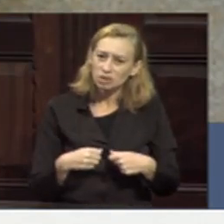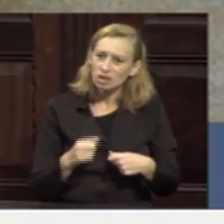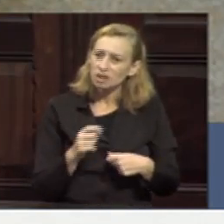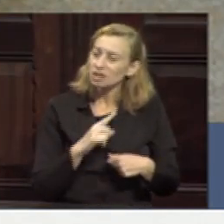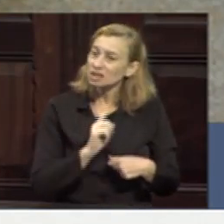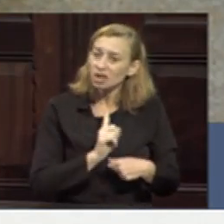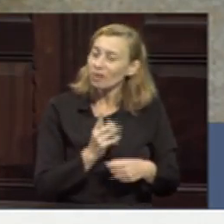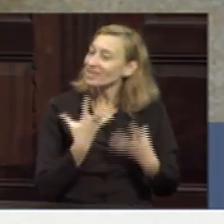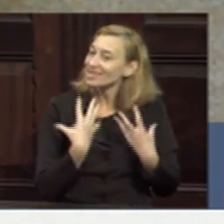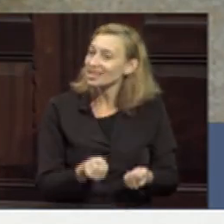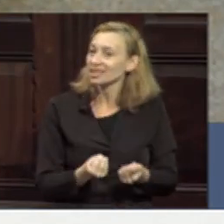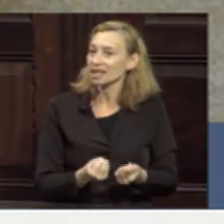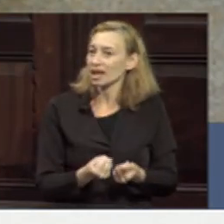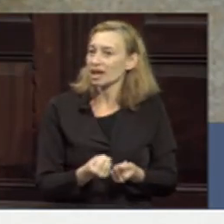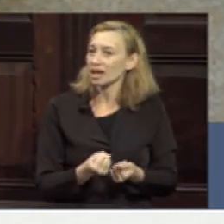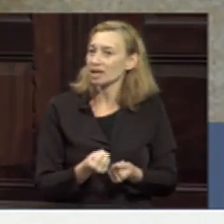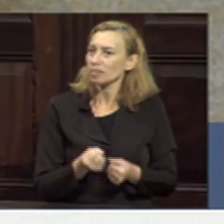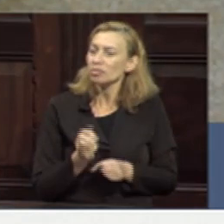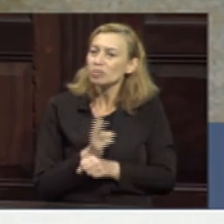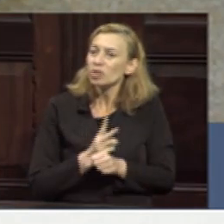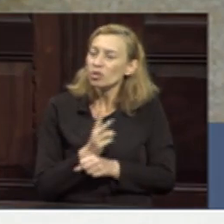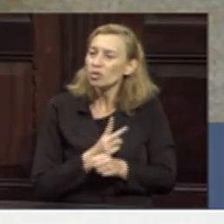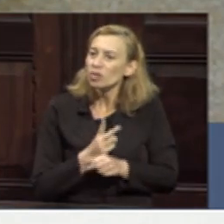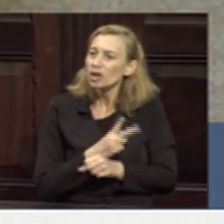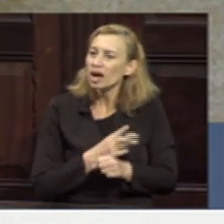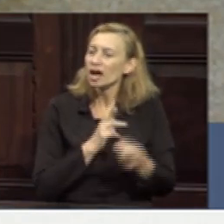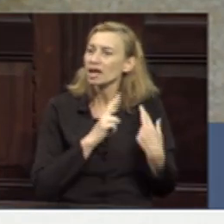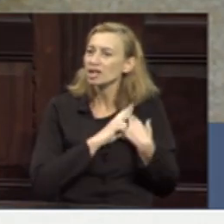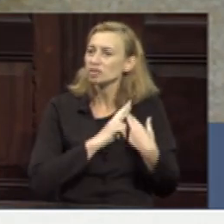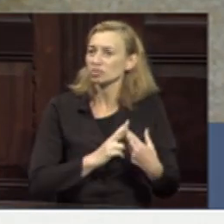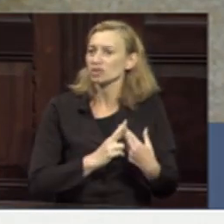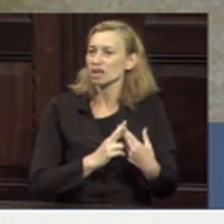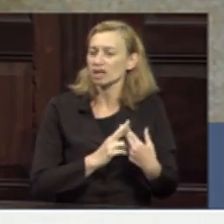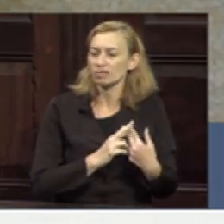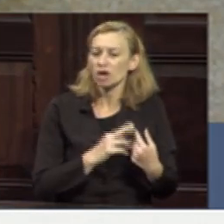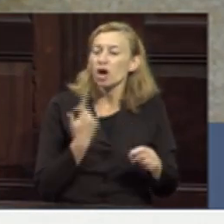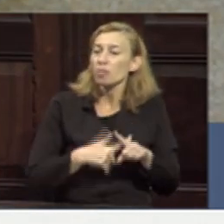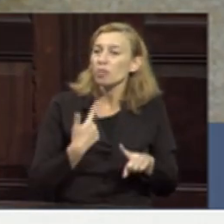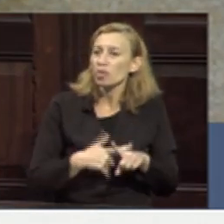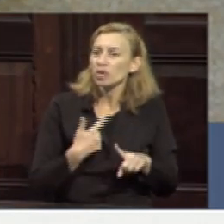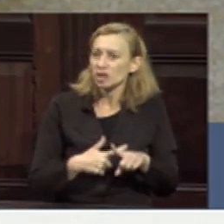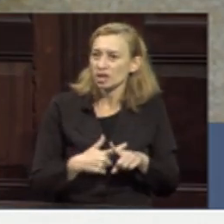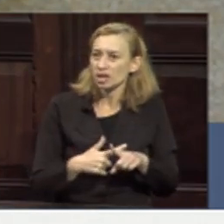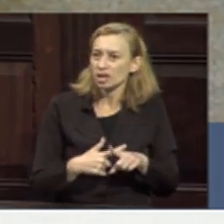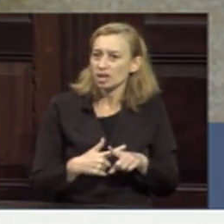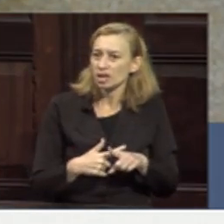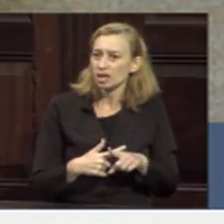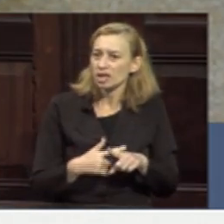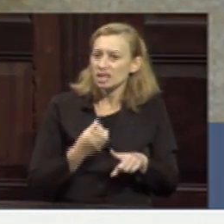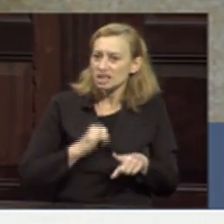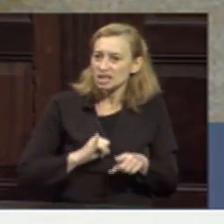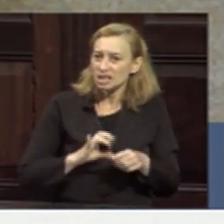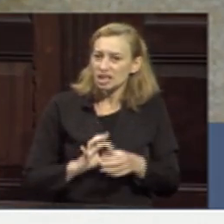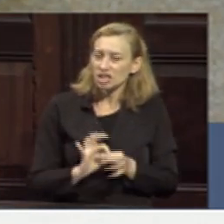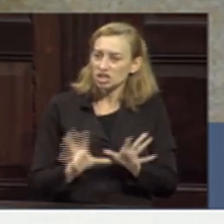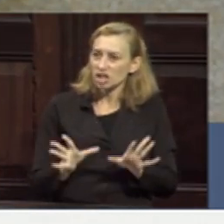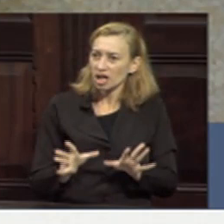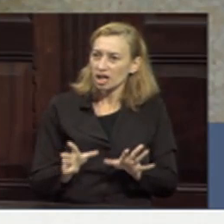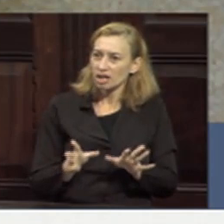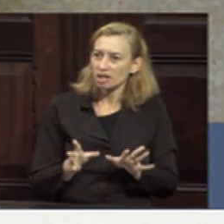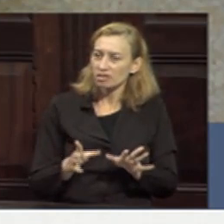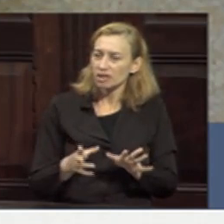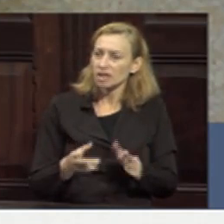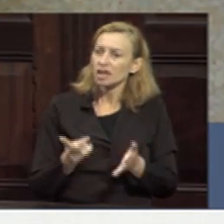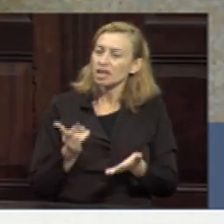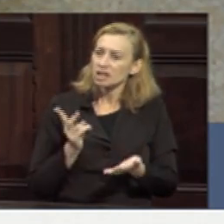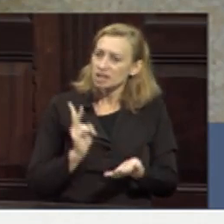a responsabilização, porque a impunidade gera mais mortes. Aqueles que